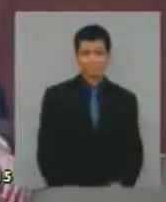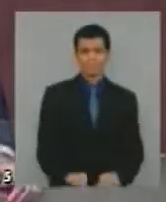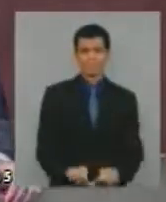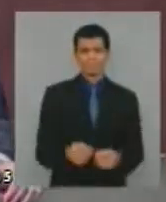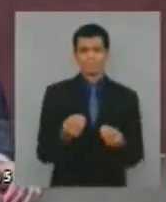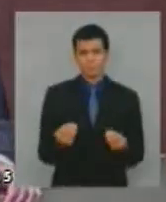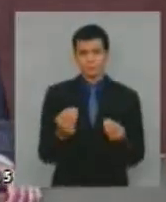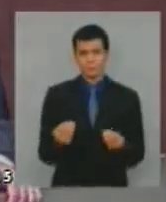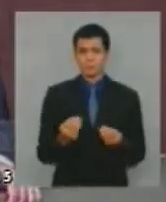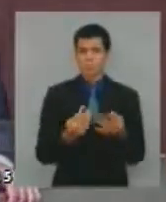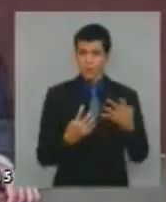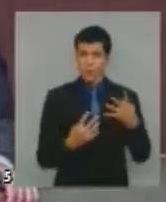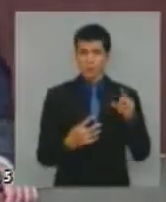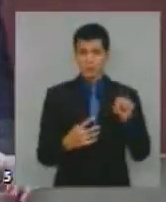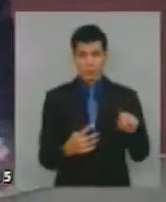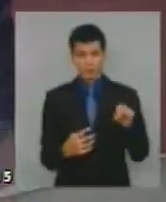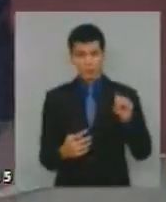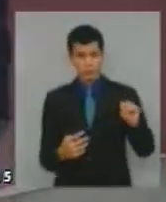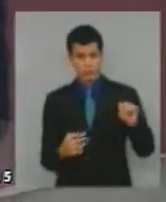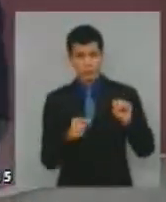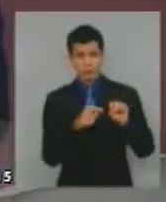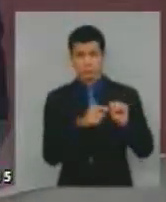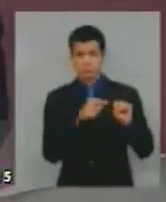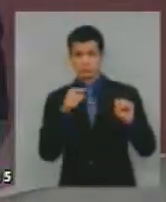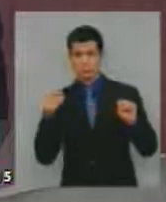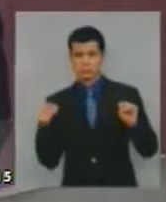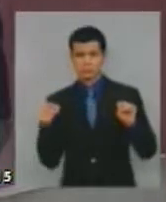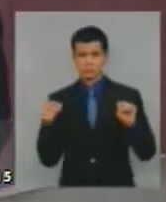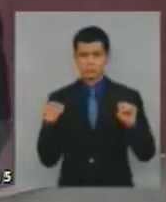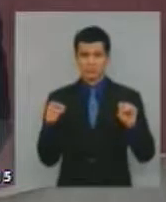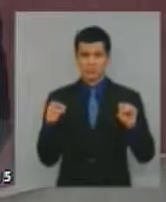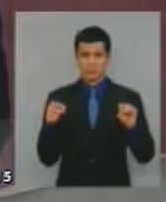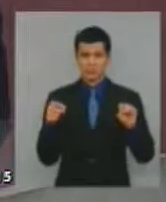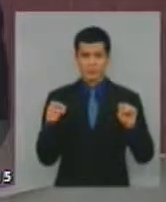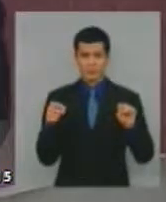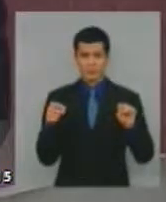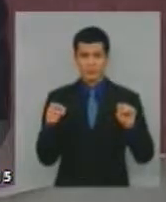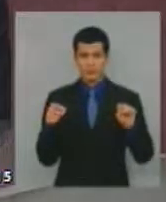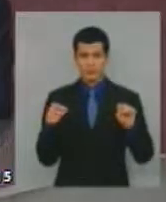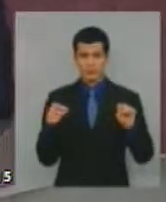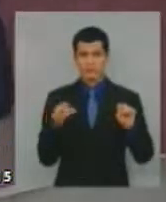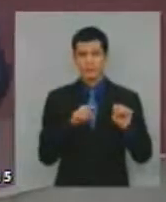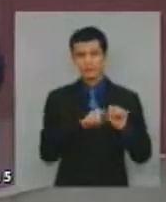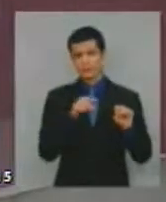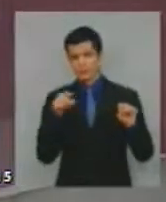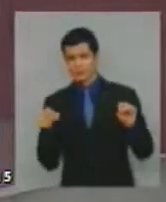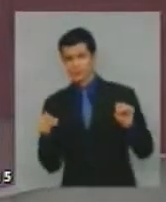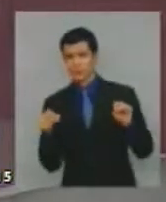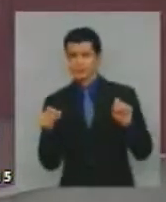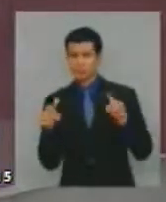faixa de 4,8%, e entre jovens de 10 a 18 anos,